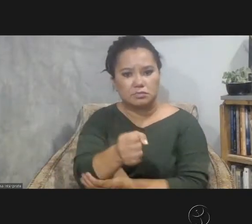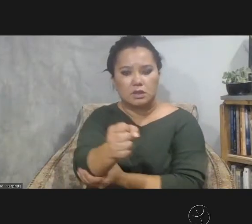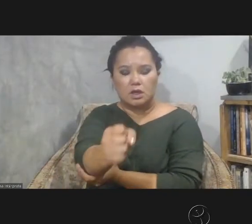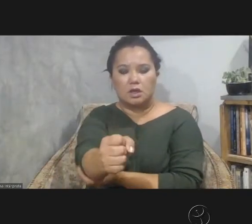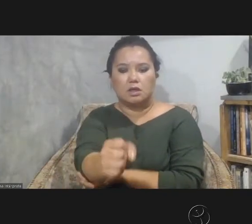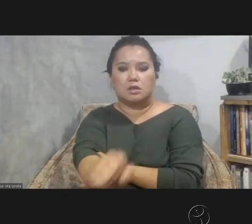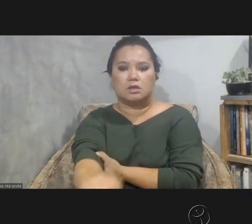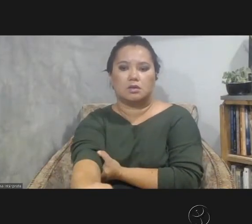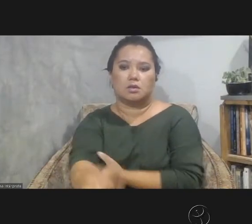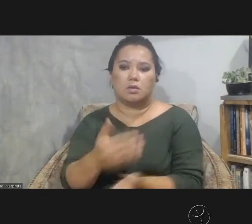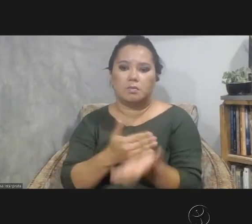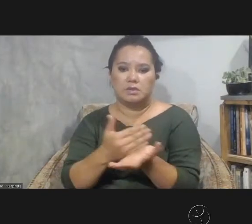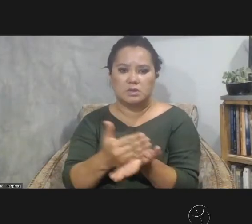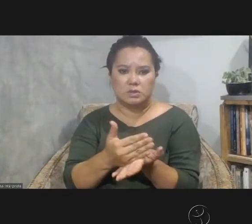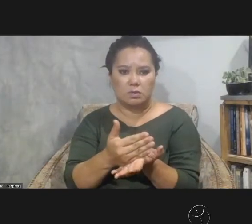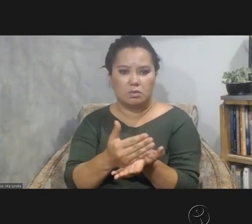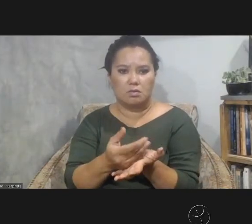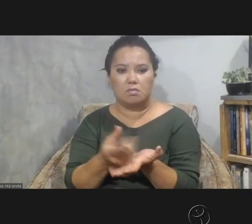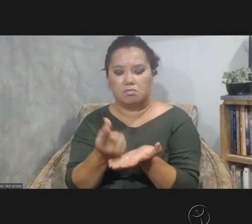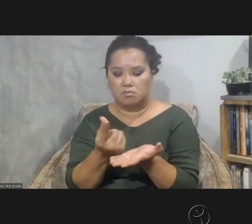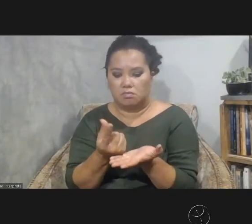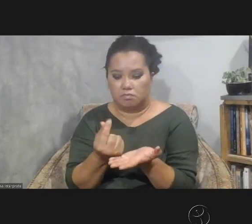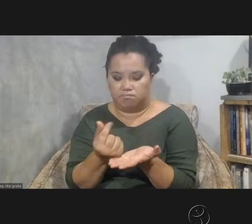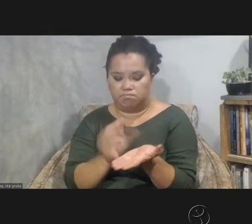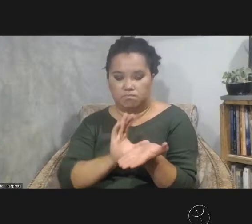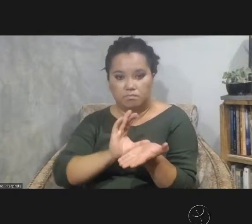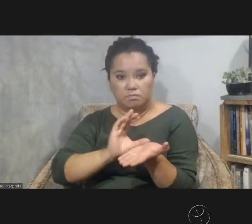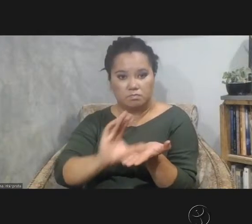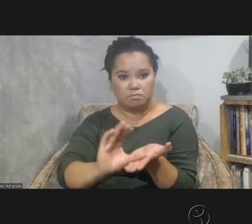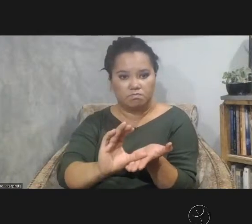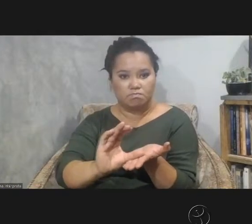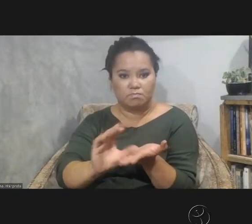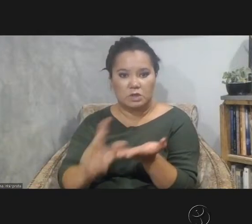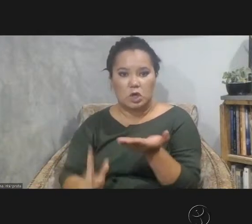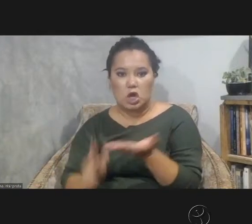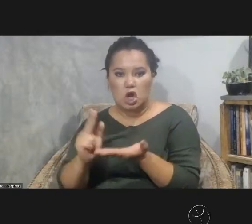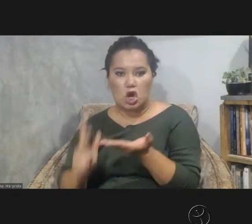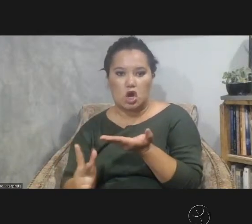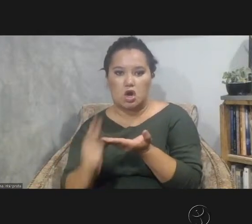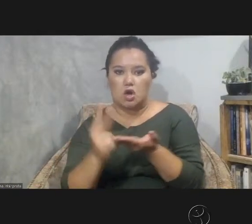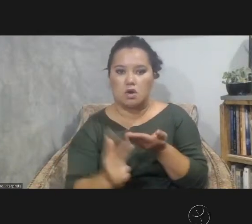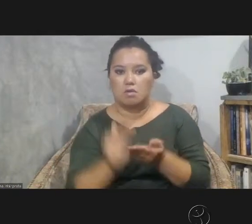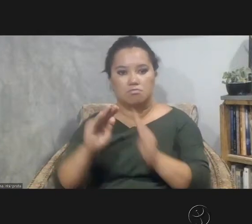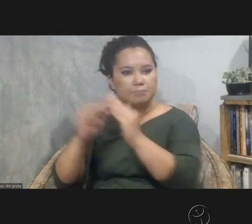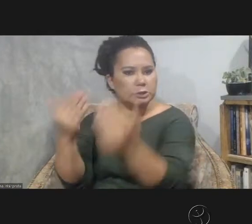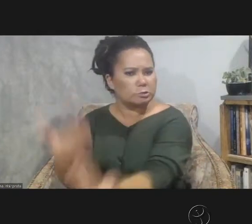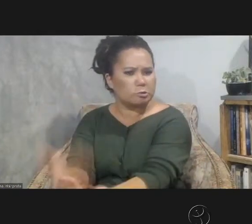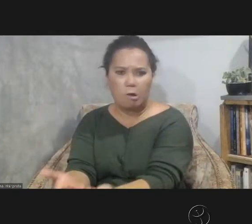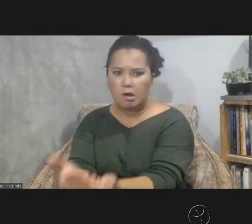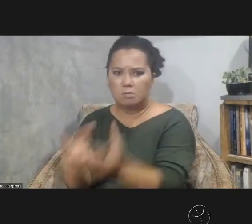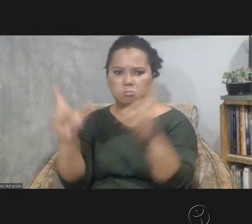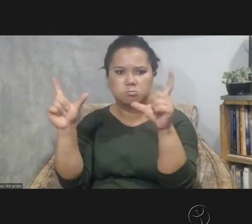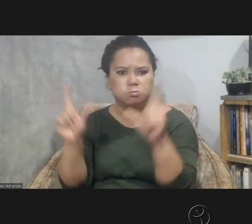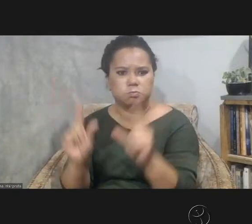o financiamento governamental para escolas caiu drasticamente do jardim de infância para